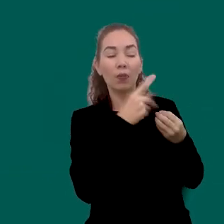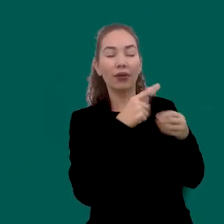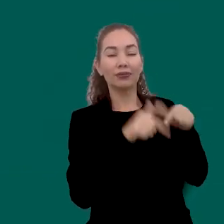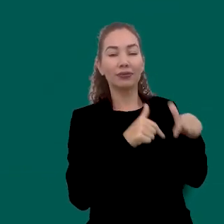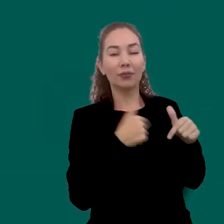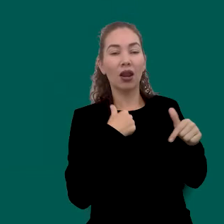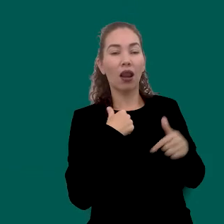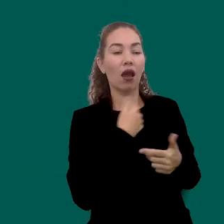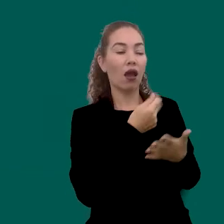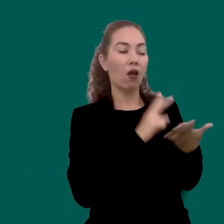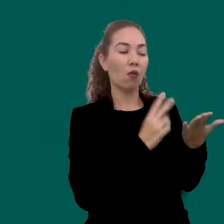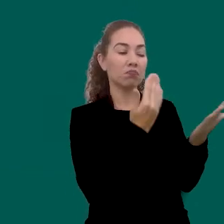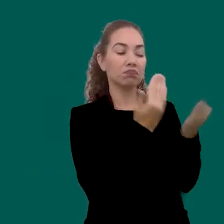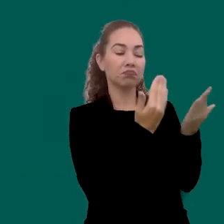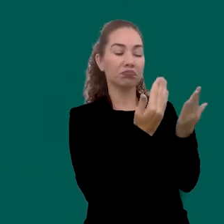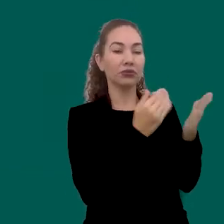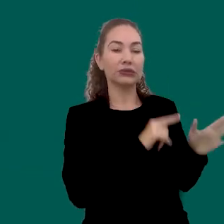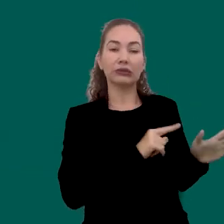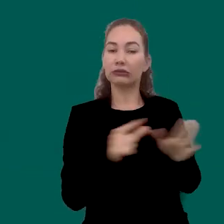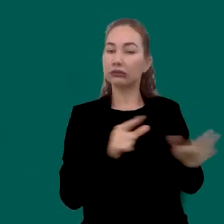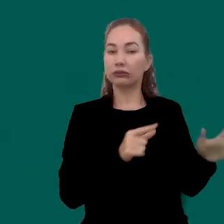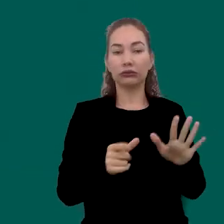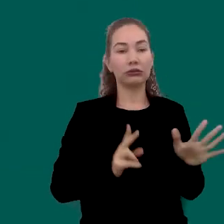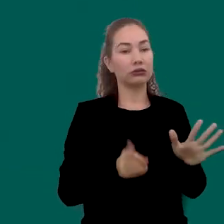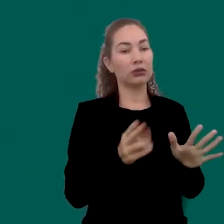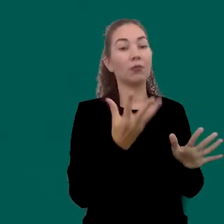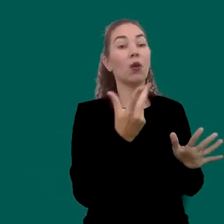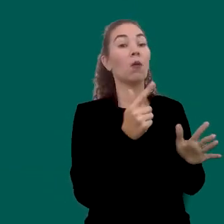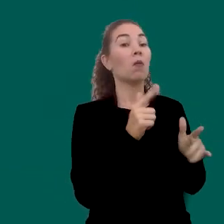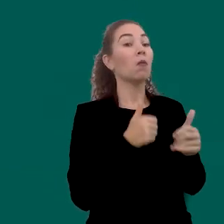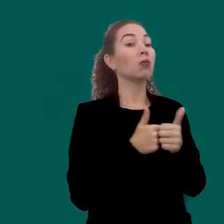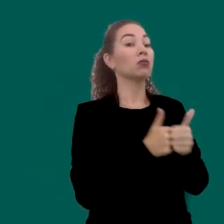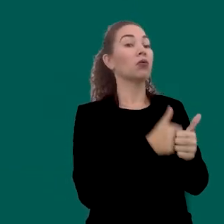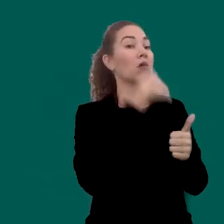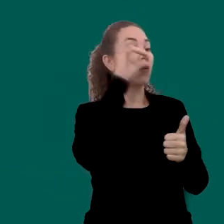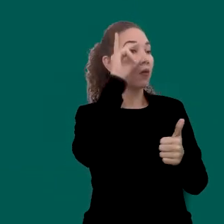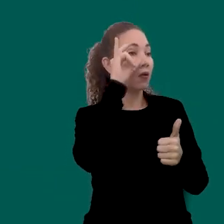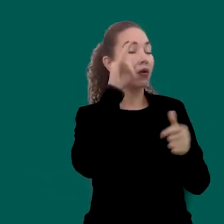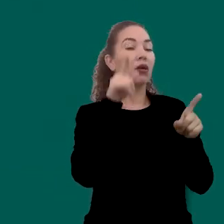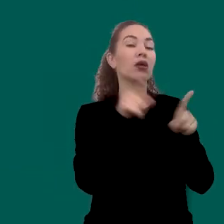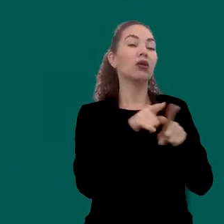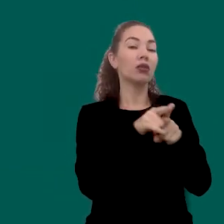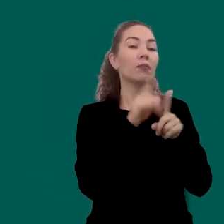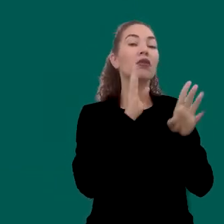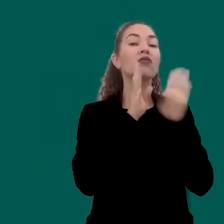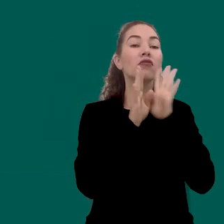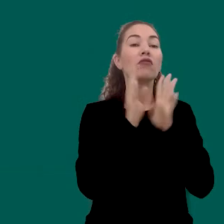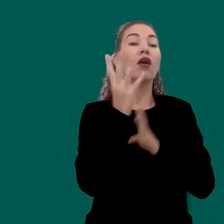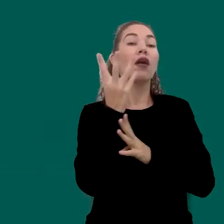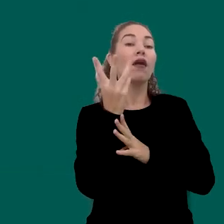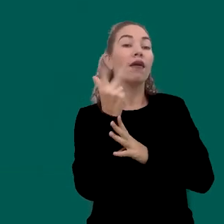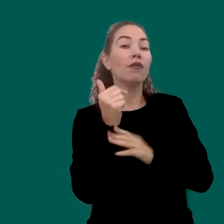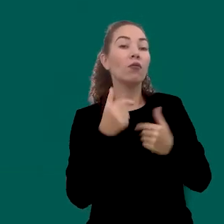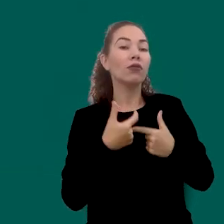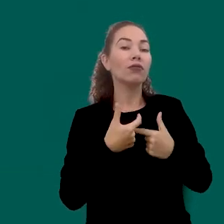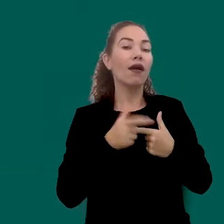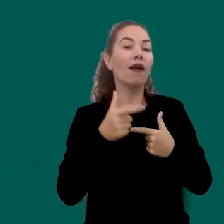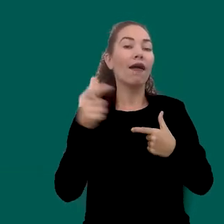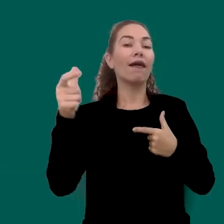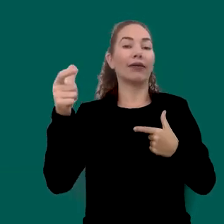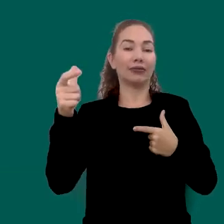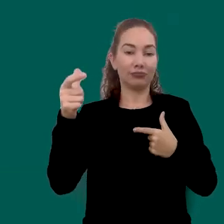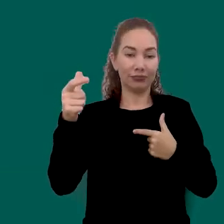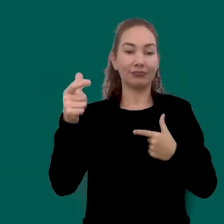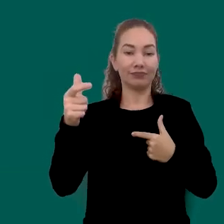deles. Eu analiso semanalmente quantos seguidores eles têm no Facebook, quantos seguidores eles têm no Instagram e quantos seguidores eles cresceram em cada